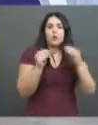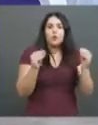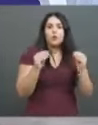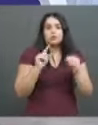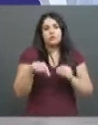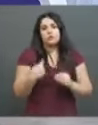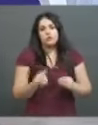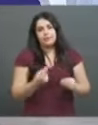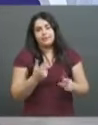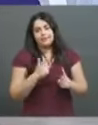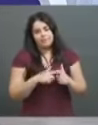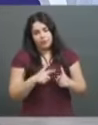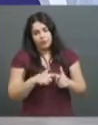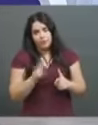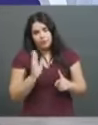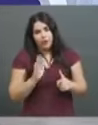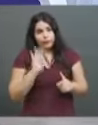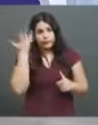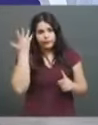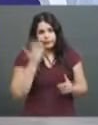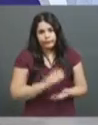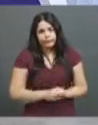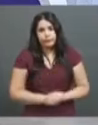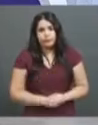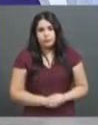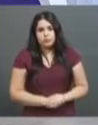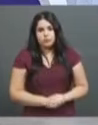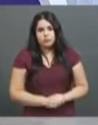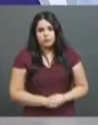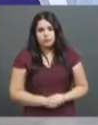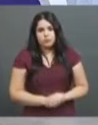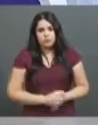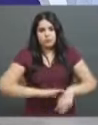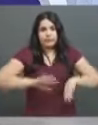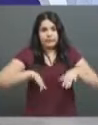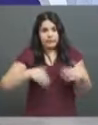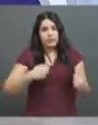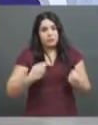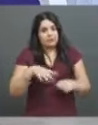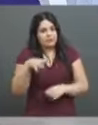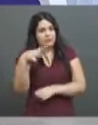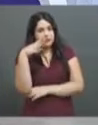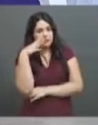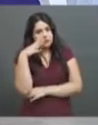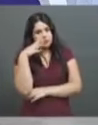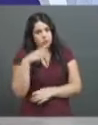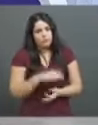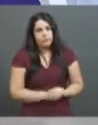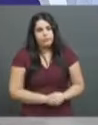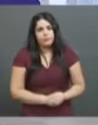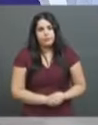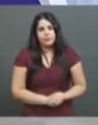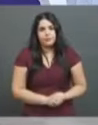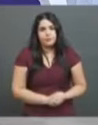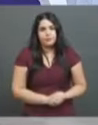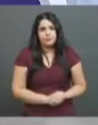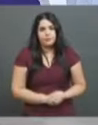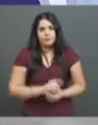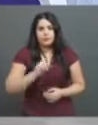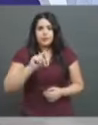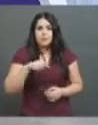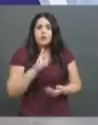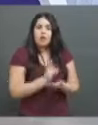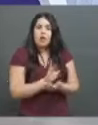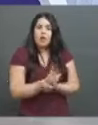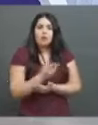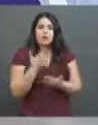problema como esse já ocorrido, né? Então, vale muita atenção nesse caso, né? Com certeza. Daqui a pouco nós